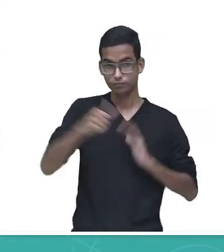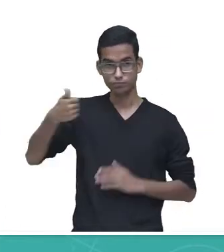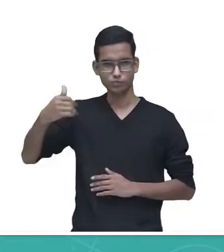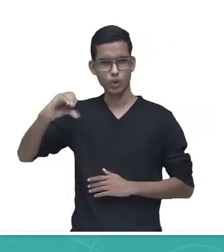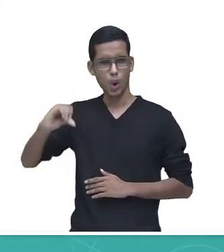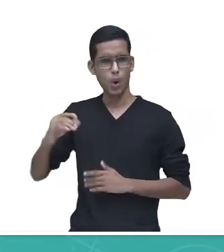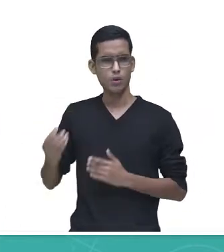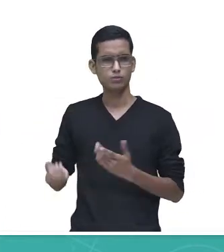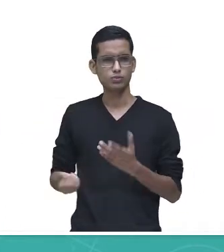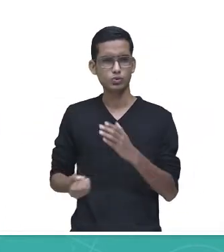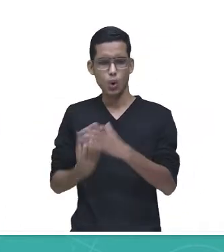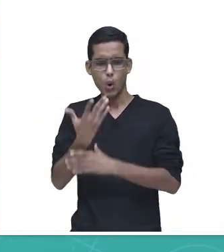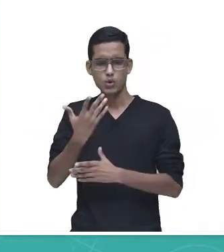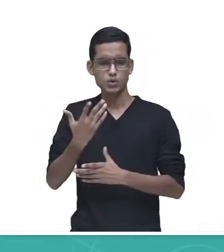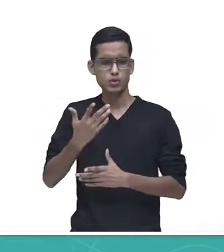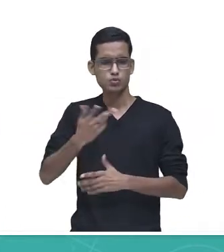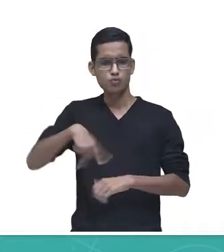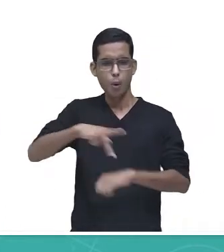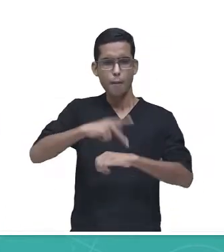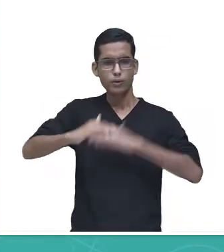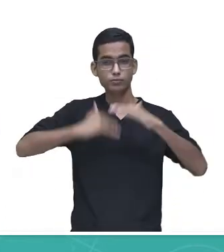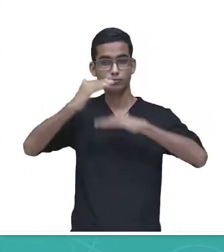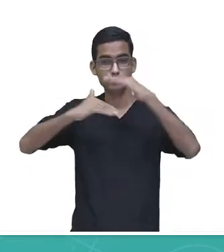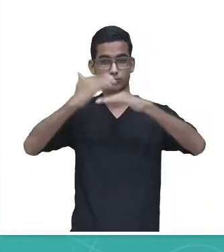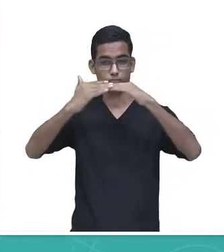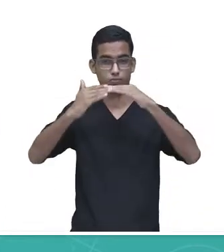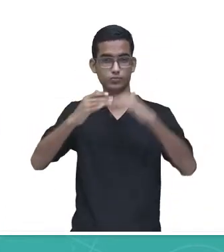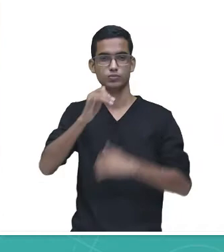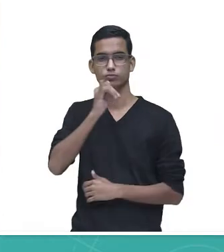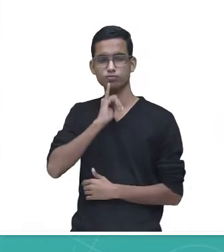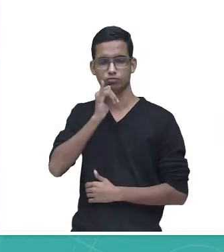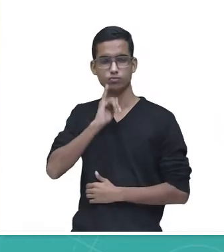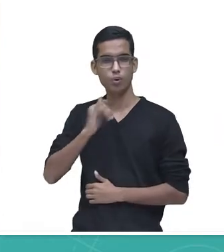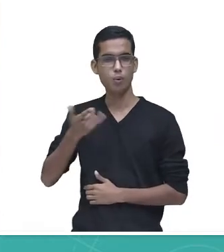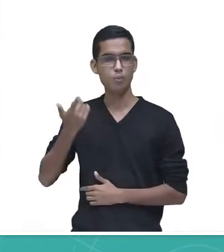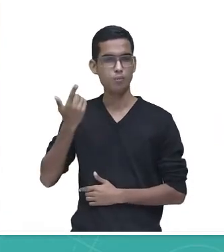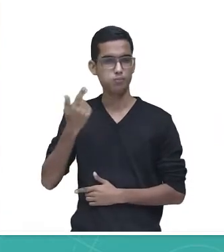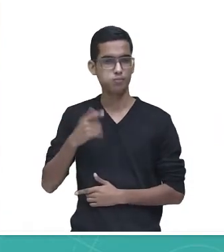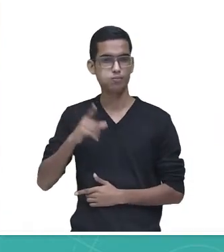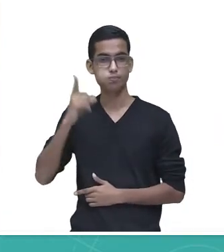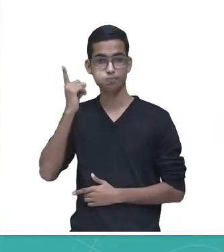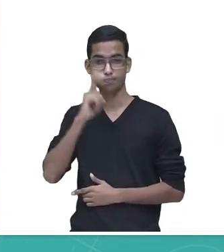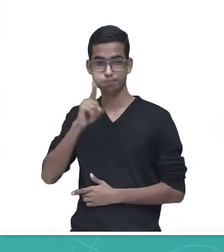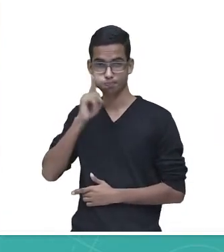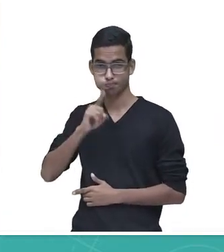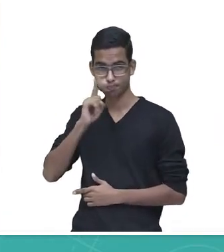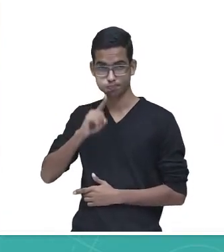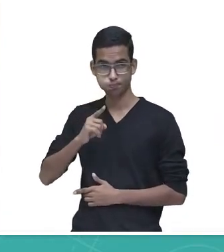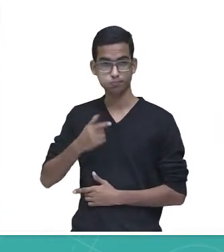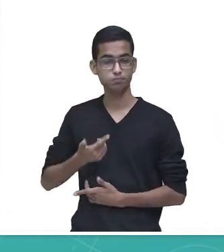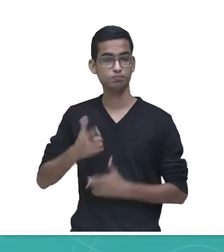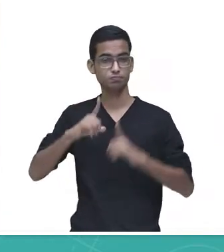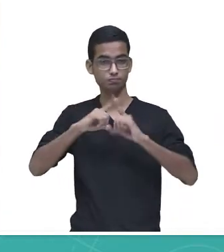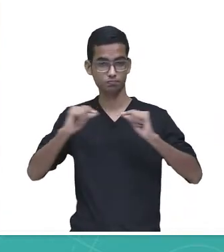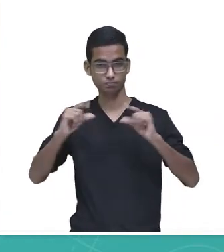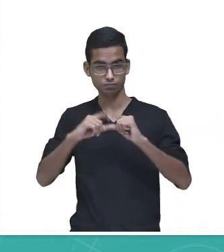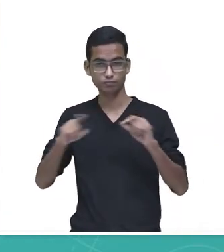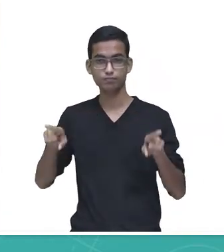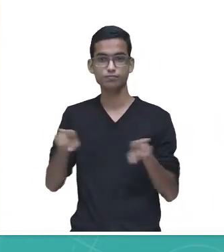chamados desenvolvidos. Quem são eles? Isso no século XIX. Surgiram os Estados Unidos, Japão